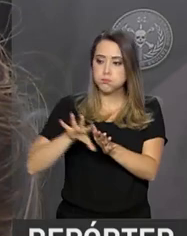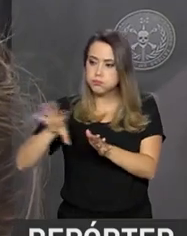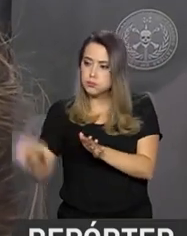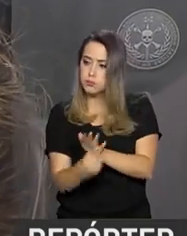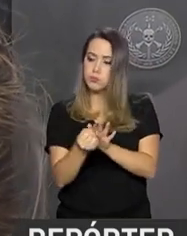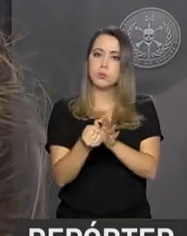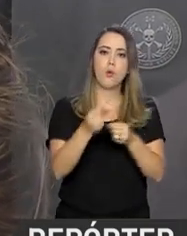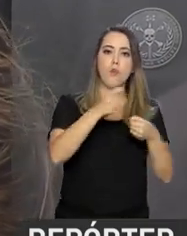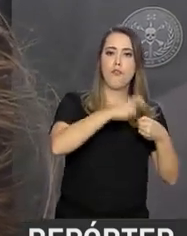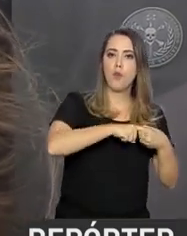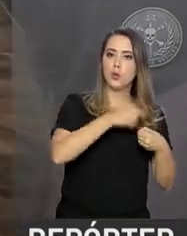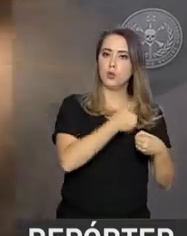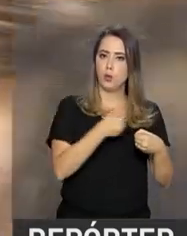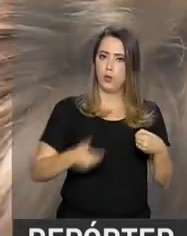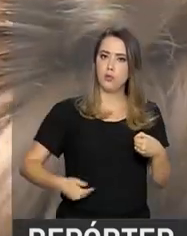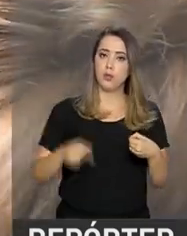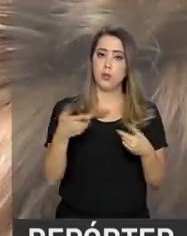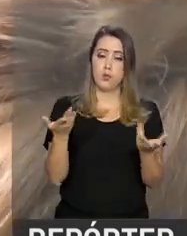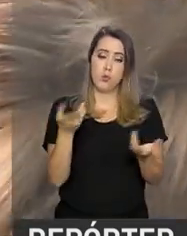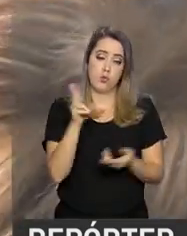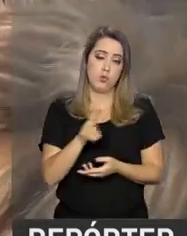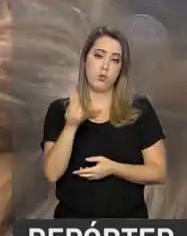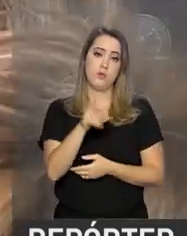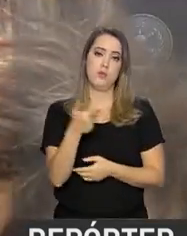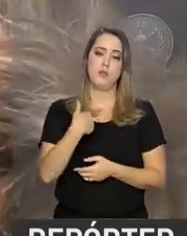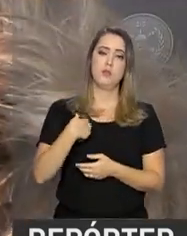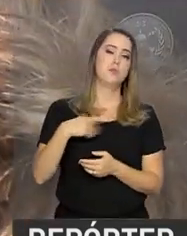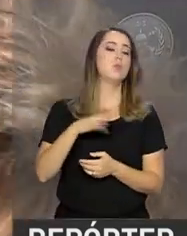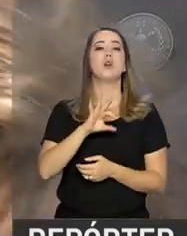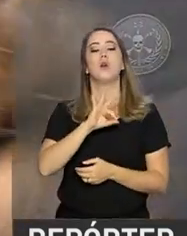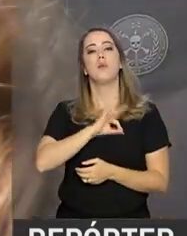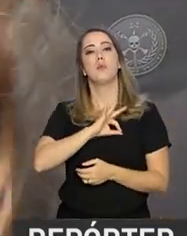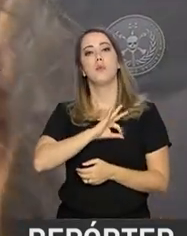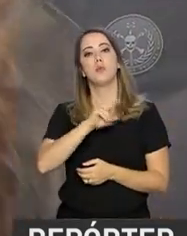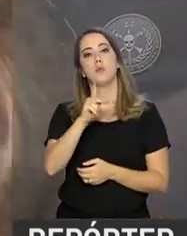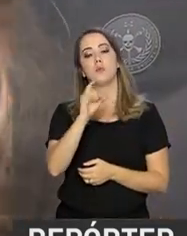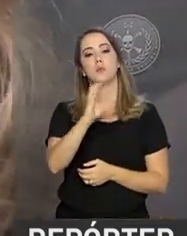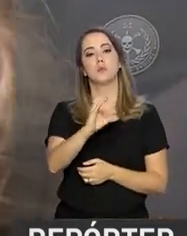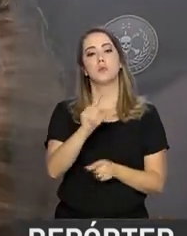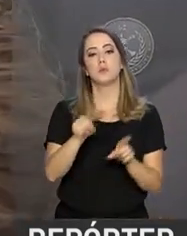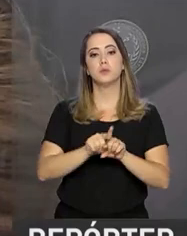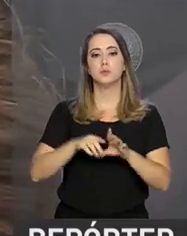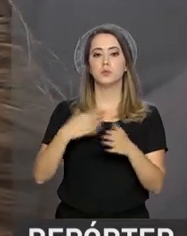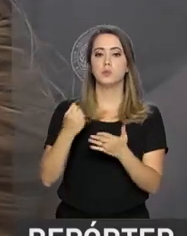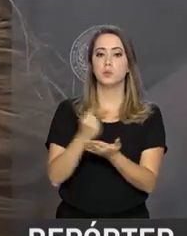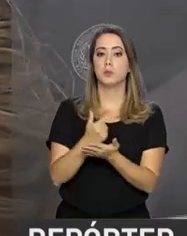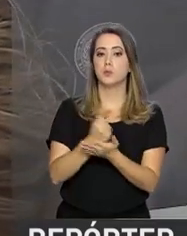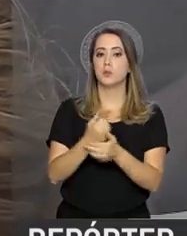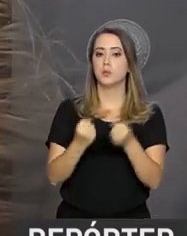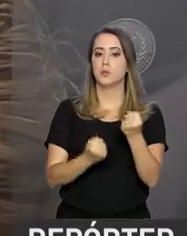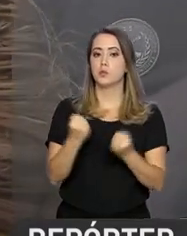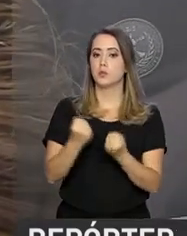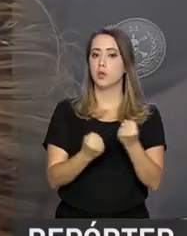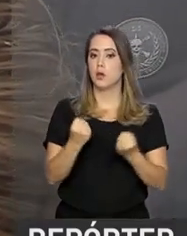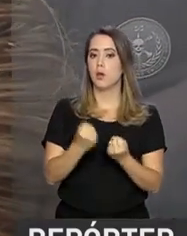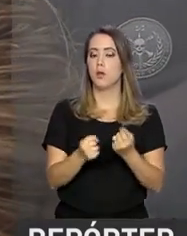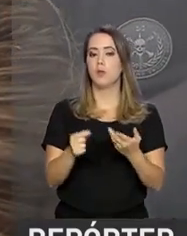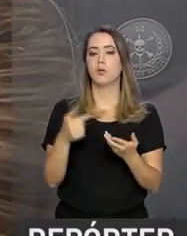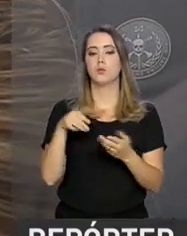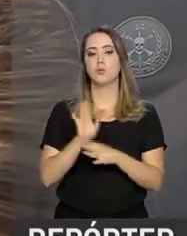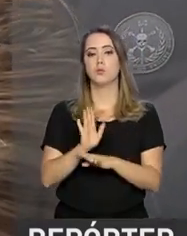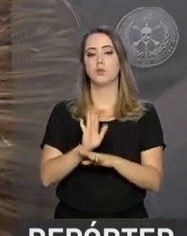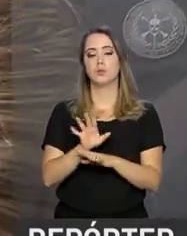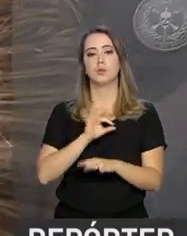de investigação para a polícia civil principalmente e também para manutenção e aquisição de veículos para o